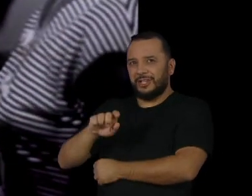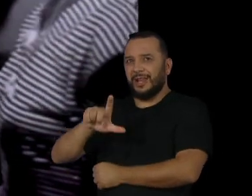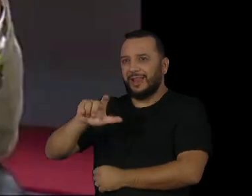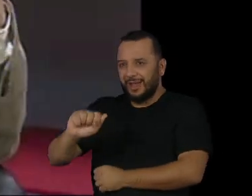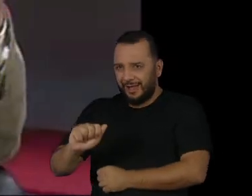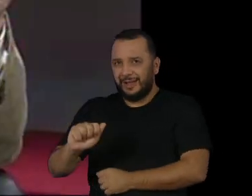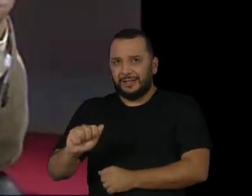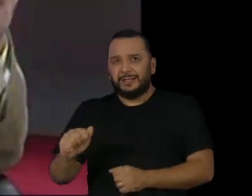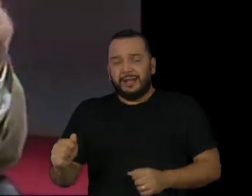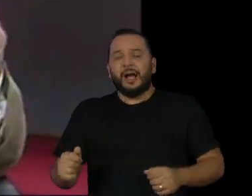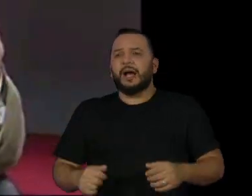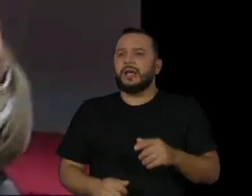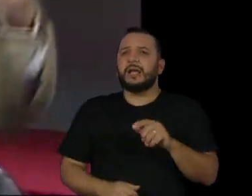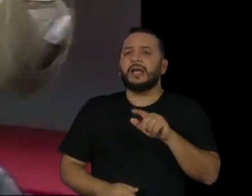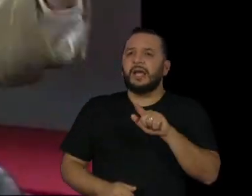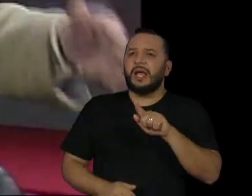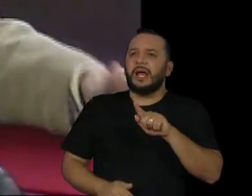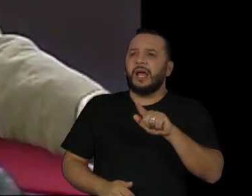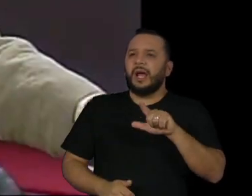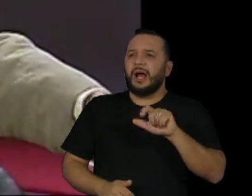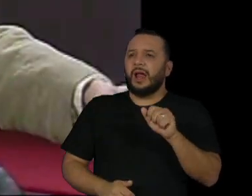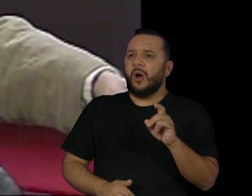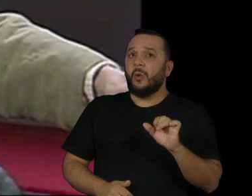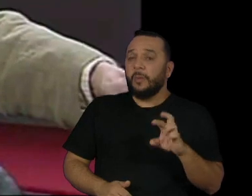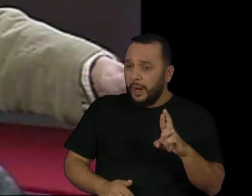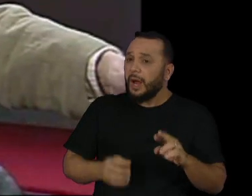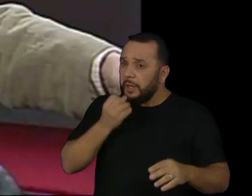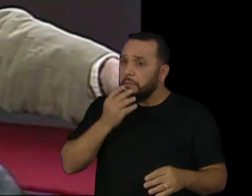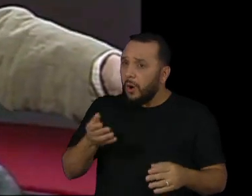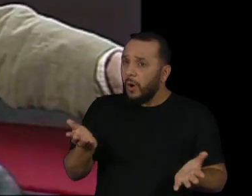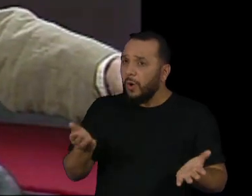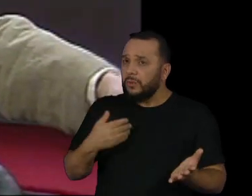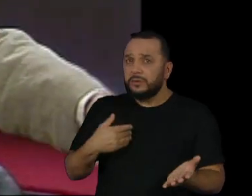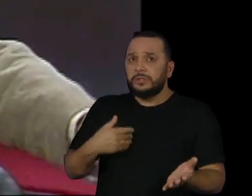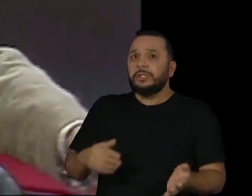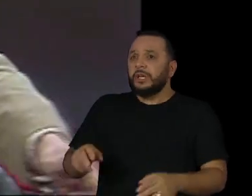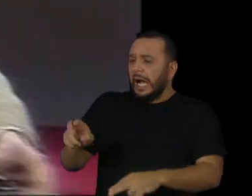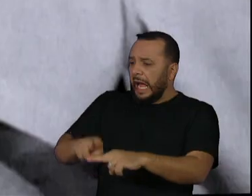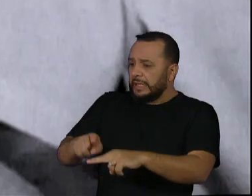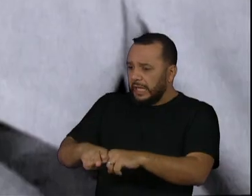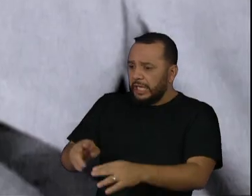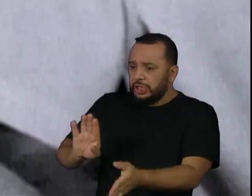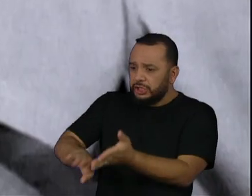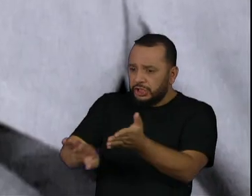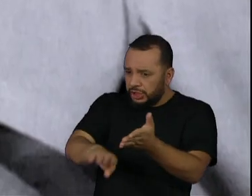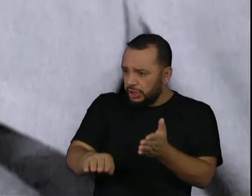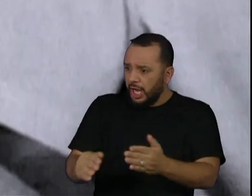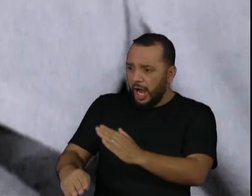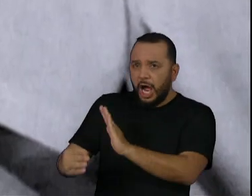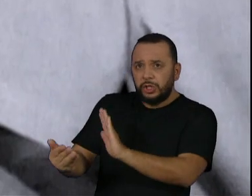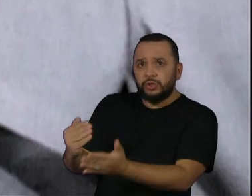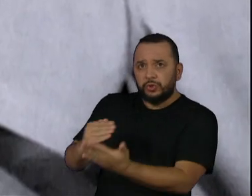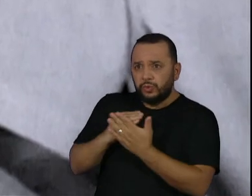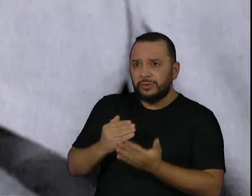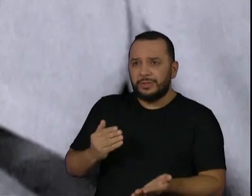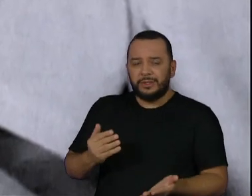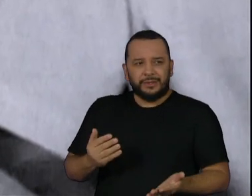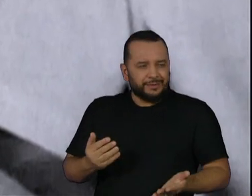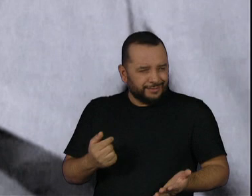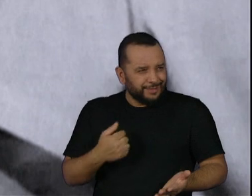cadeira. O Glauber chegou e disse, oh, que bom que você veio, tira umas cadeiras, me ajuda a carregar as cadeiras. Uma equipe pequena, quer dizer, não